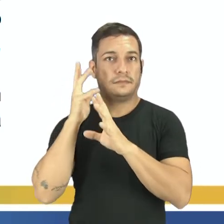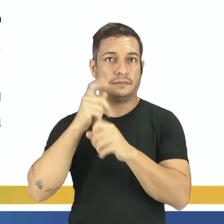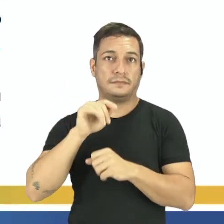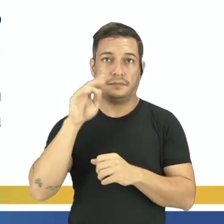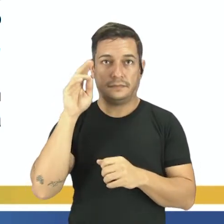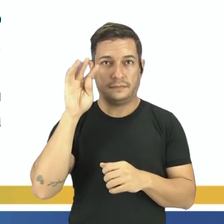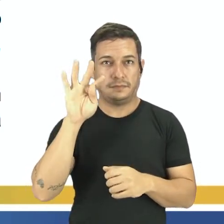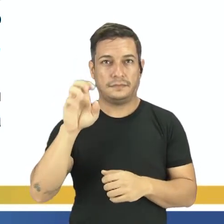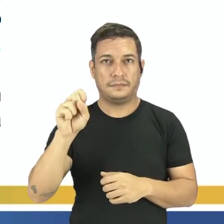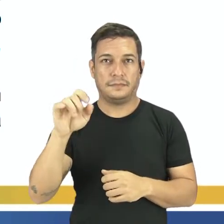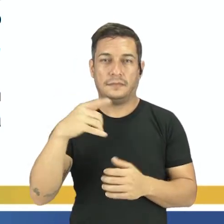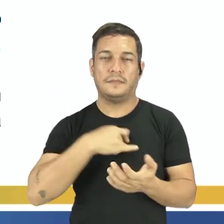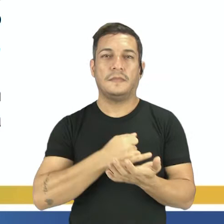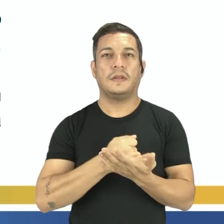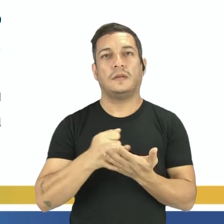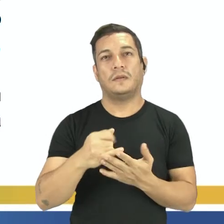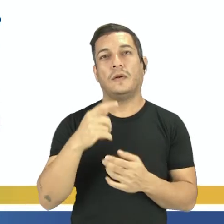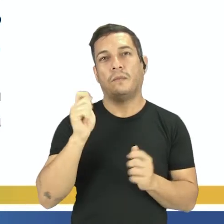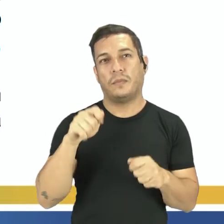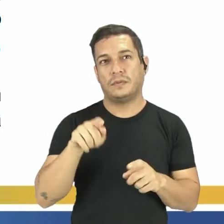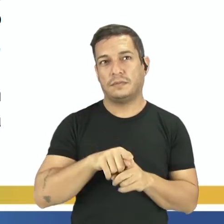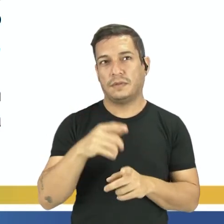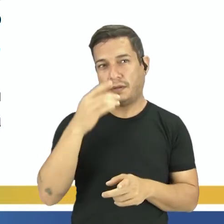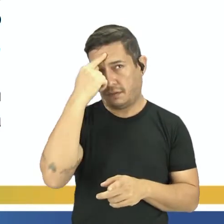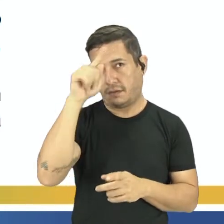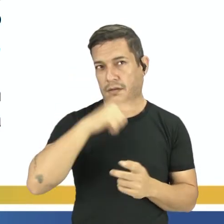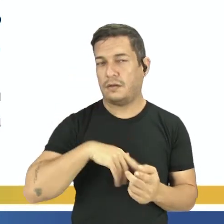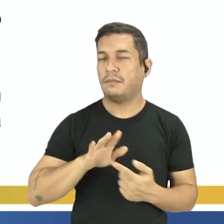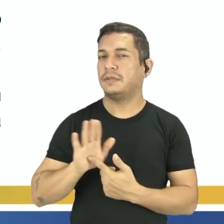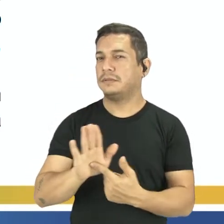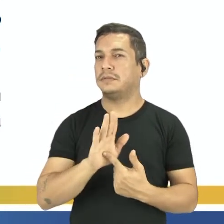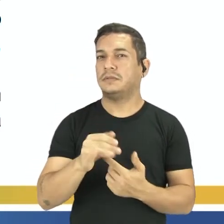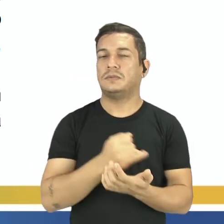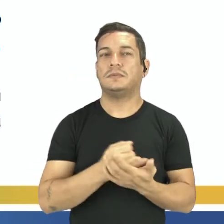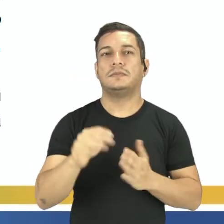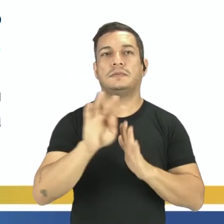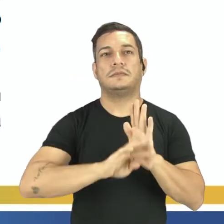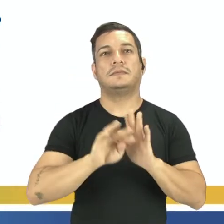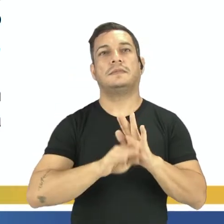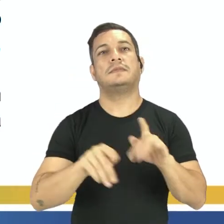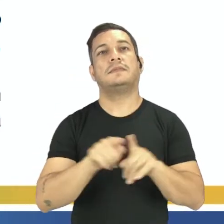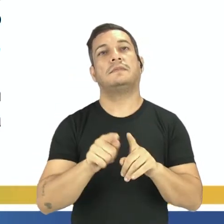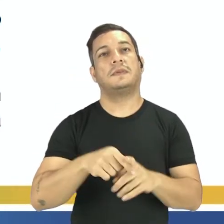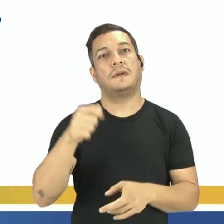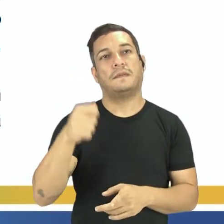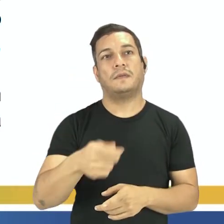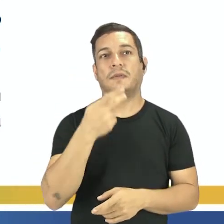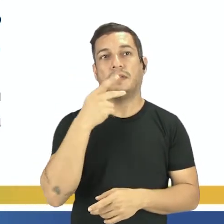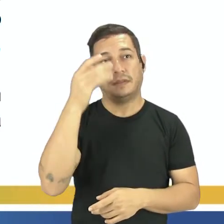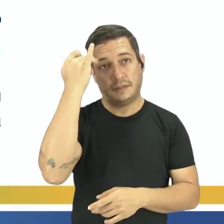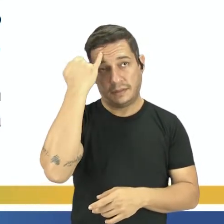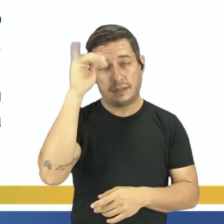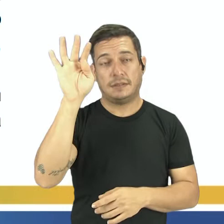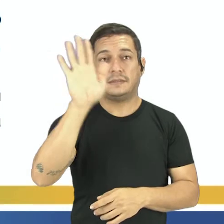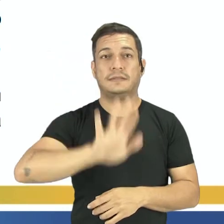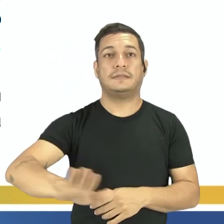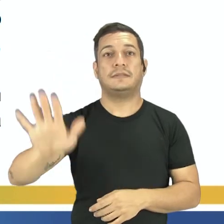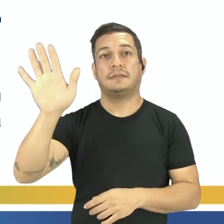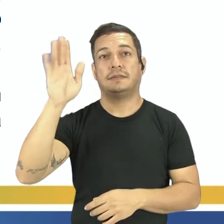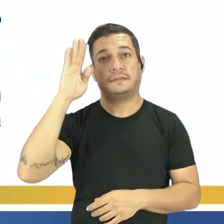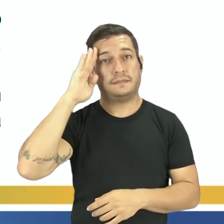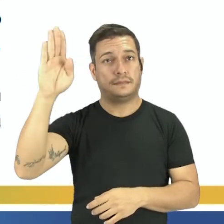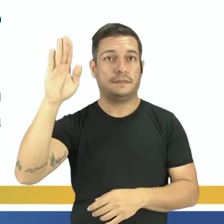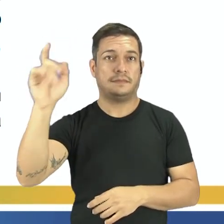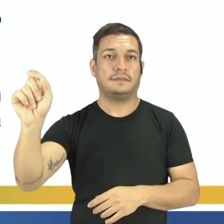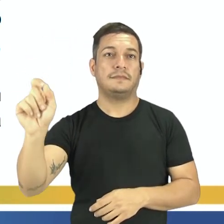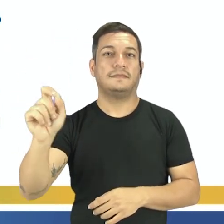que está lá na introdução? Eu posso também retomar essa ideia que eu apresentei lá no início do texto, né? É a confirmação da ideia central, tá? Ou